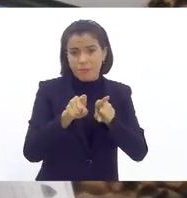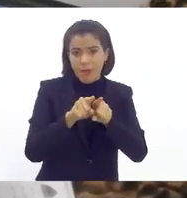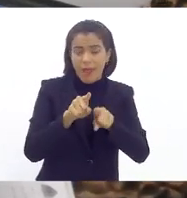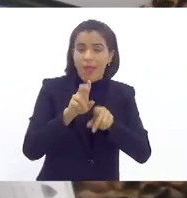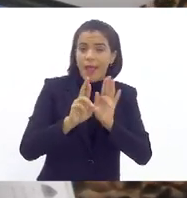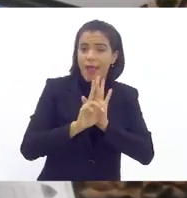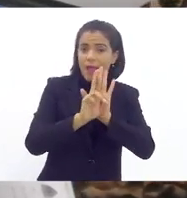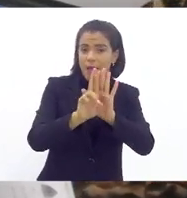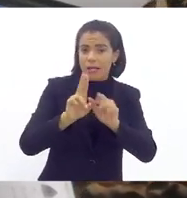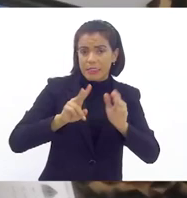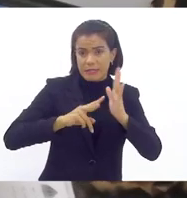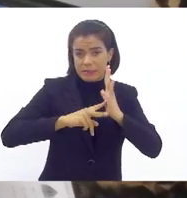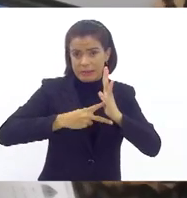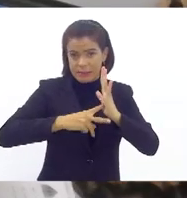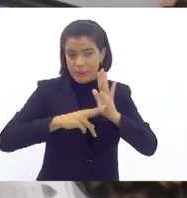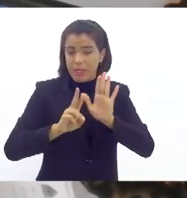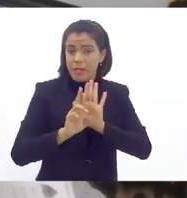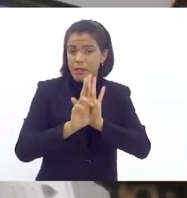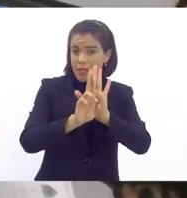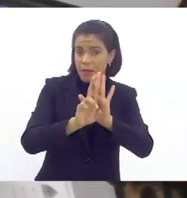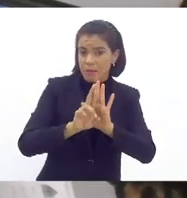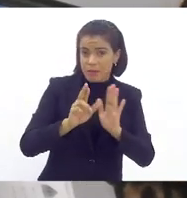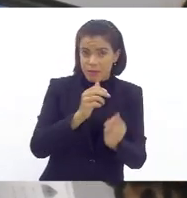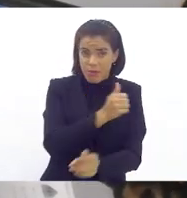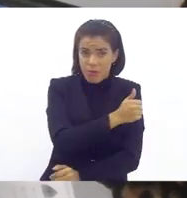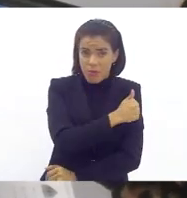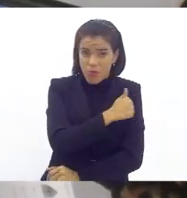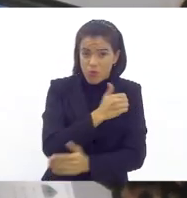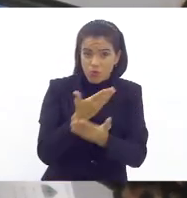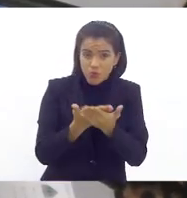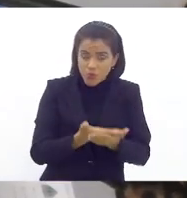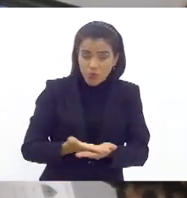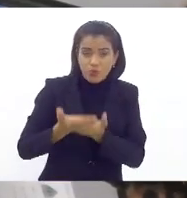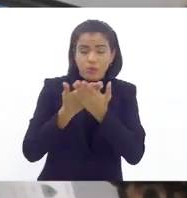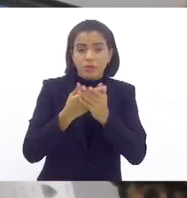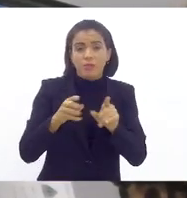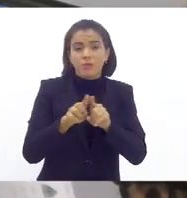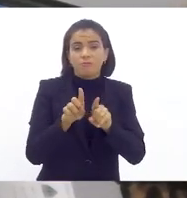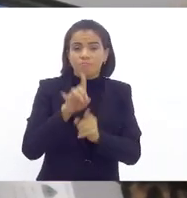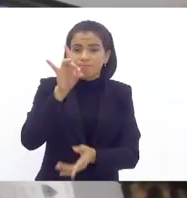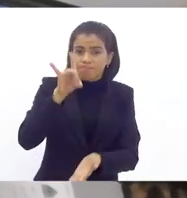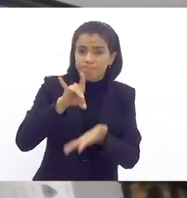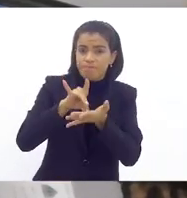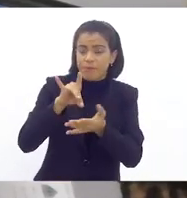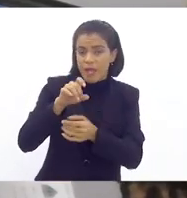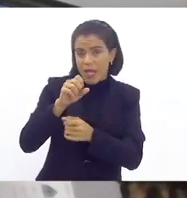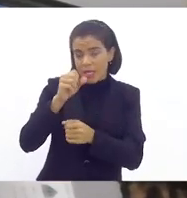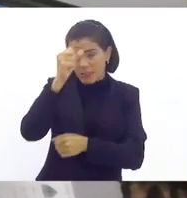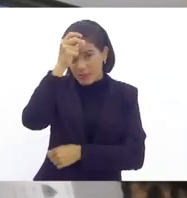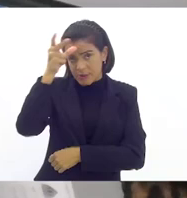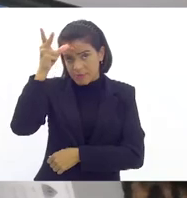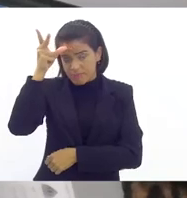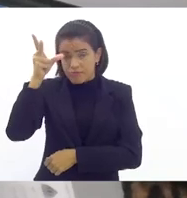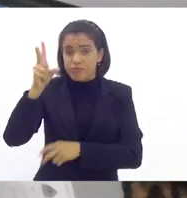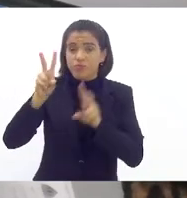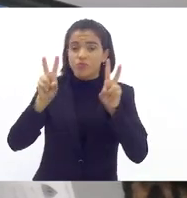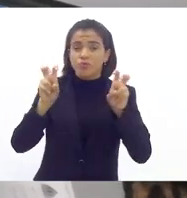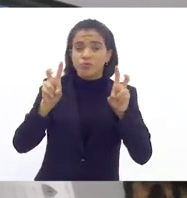representação sindical e representação estudantil. oficiar as prefeituras sobre a real